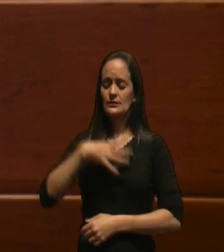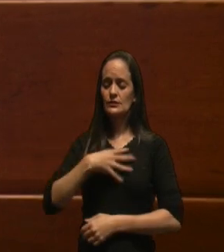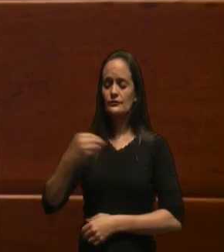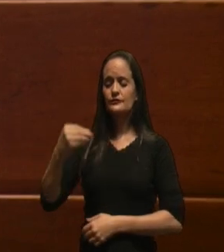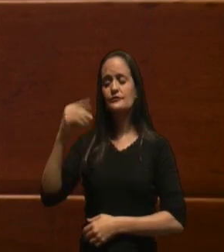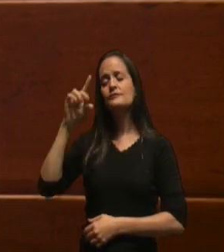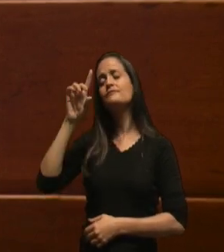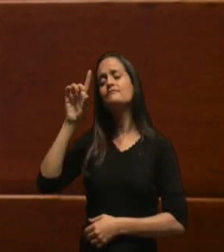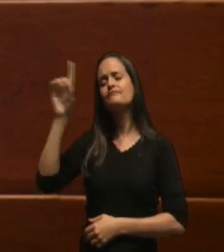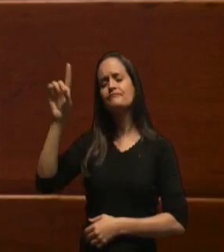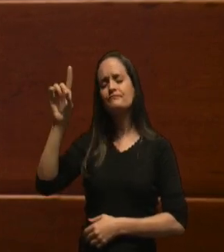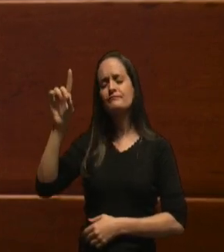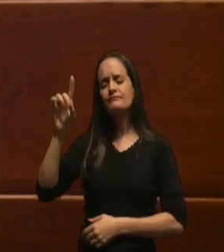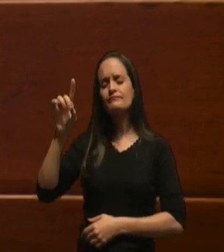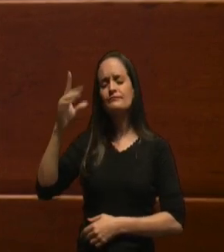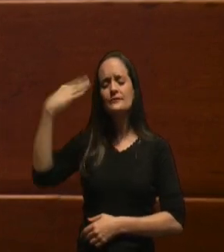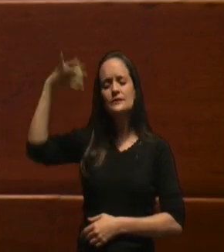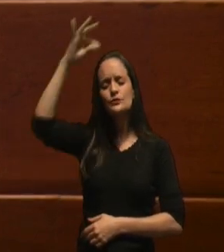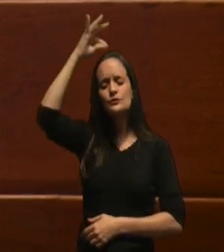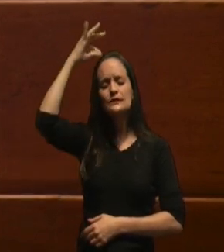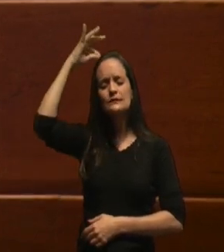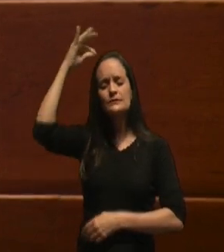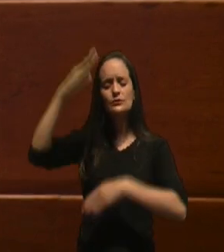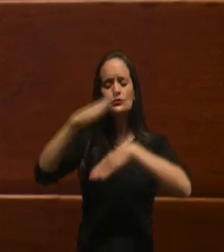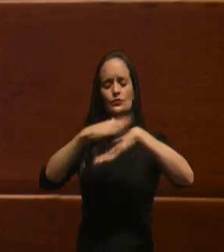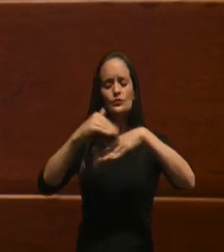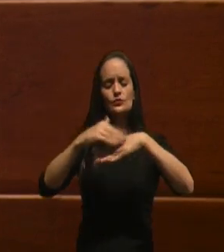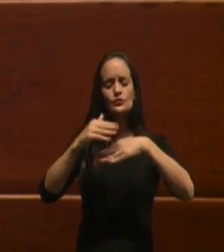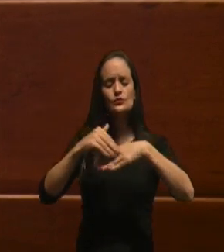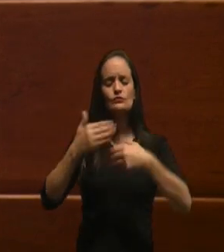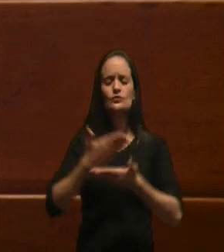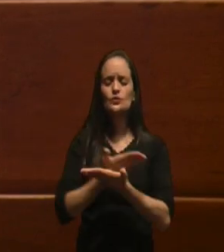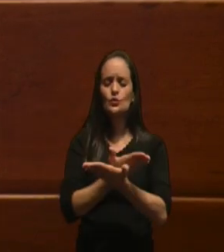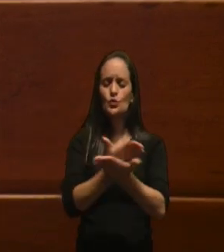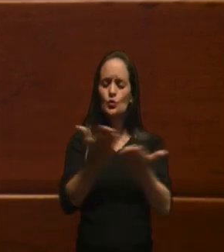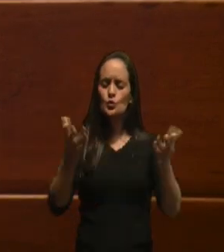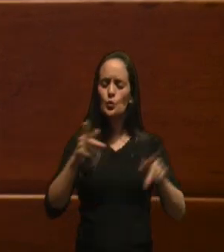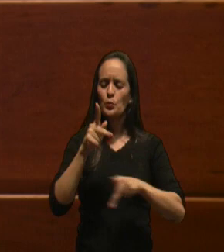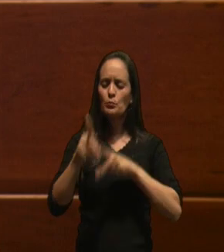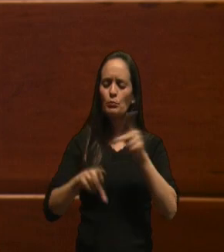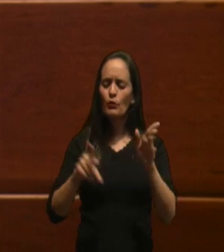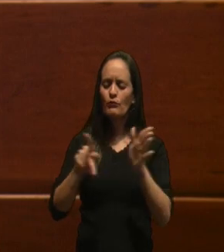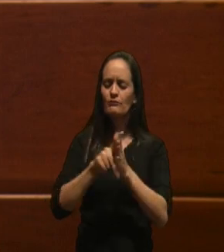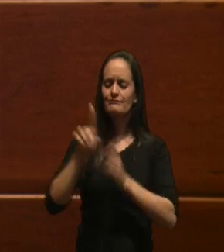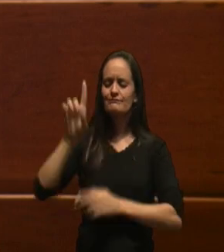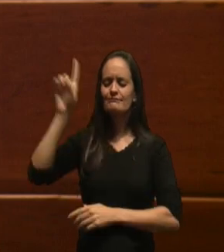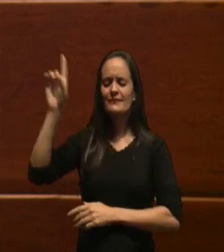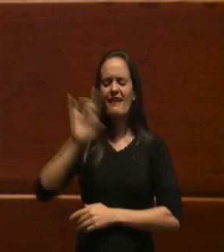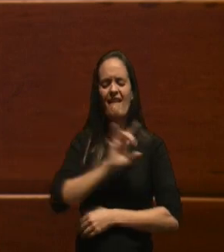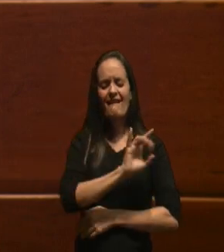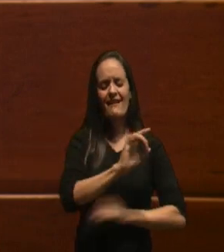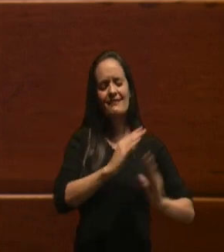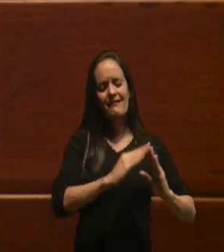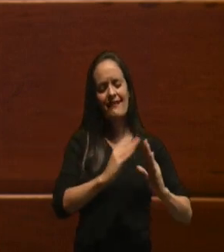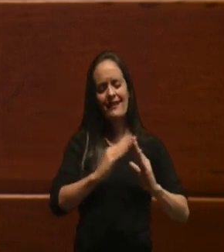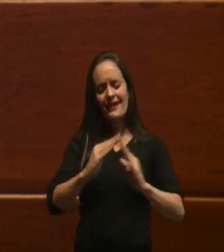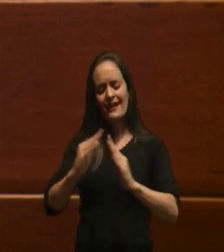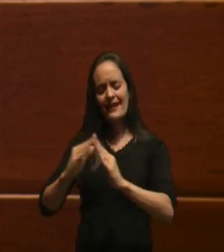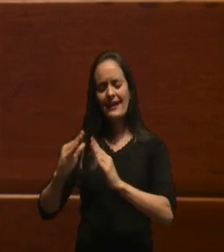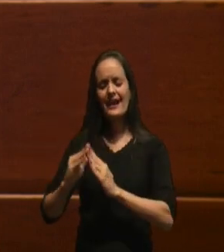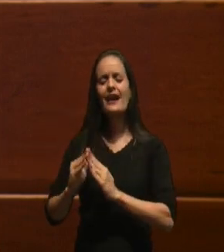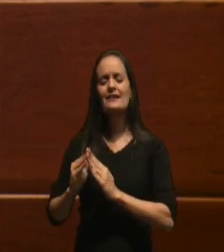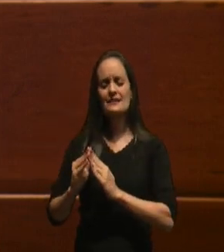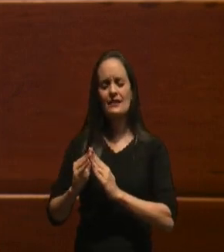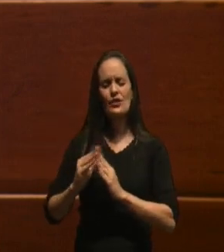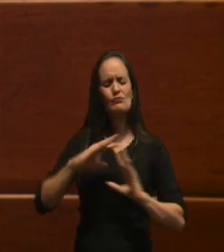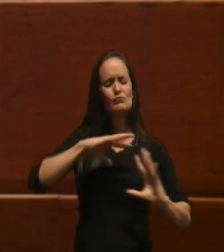as doces consolações do Espírito Santo do Senhor, seja com todo o povo de Deus, em cada casa, em cada lugar do nosso